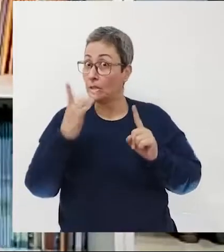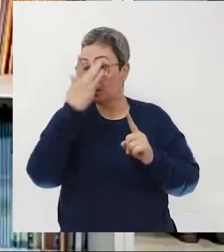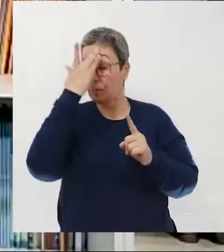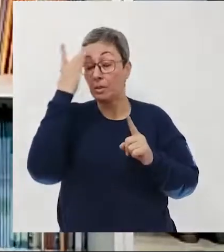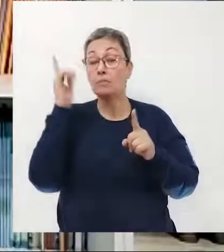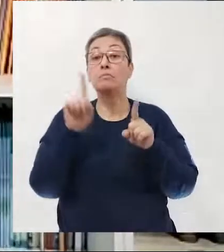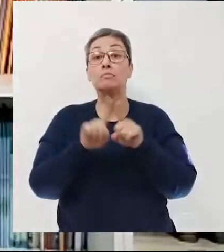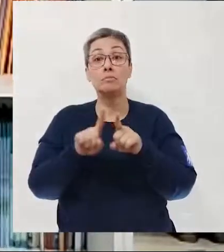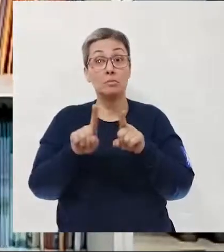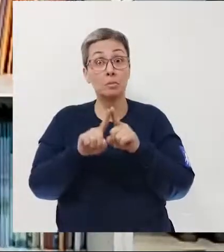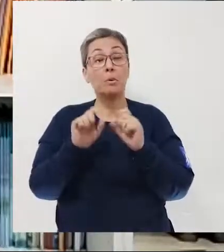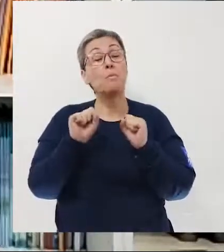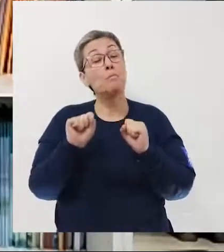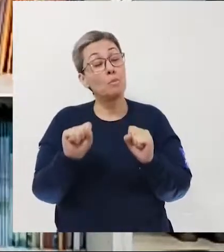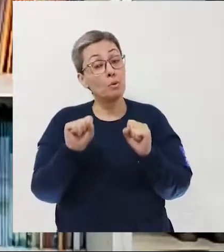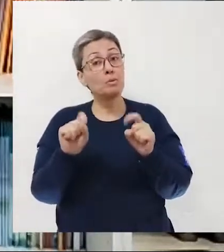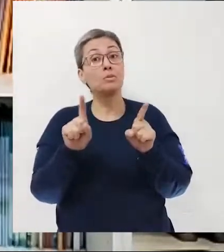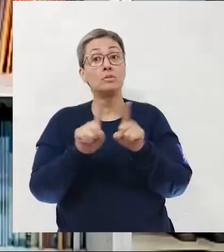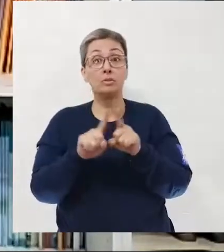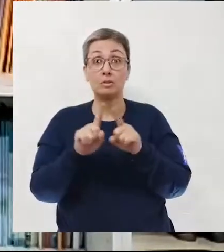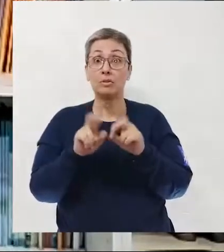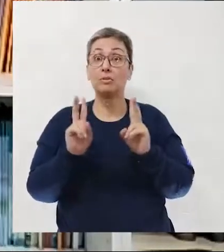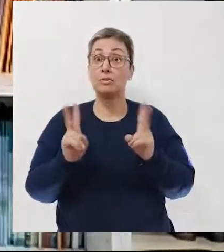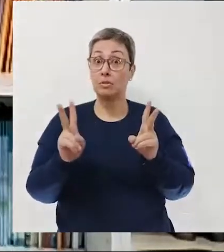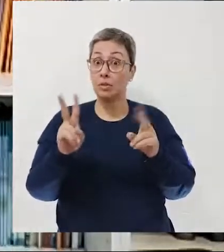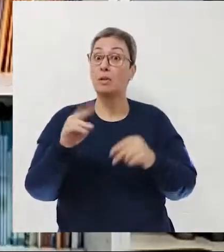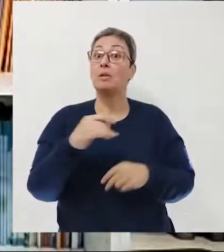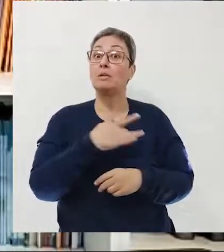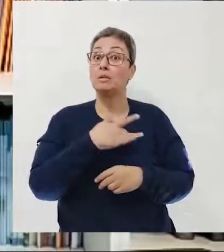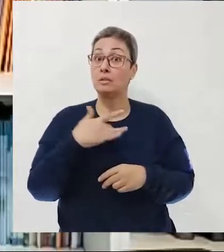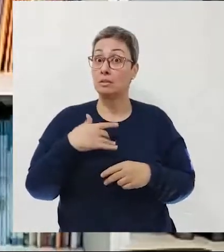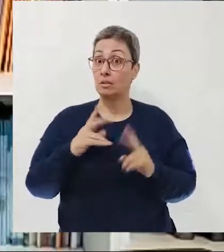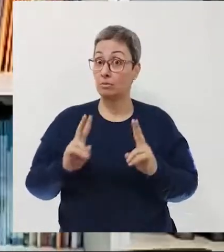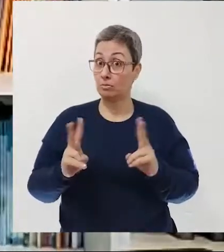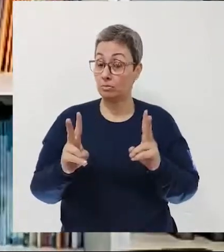pessoas para que nós possamos manter a nossa saúde.